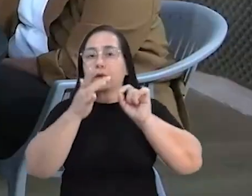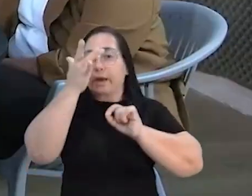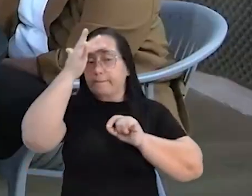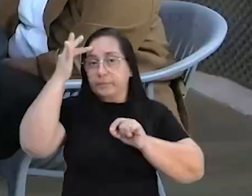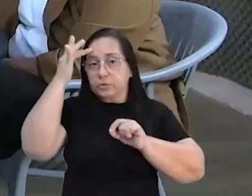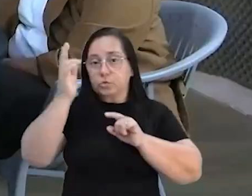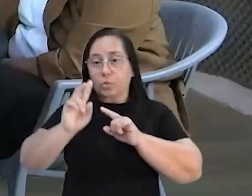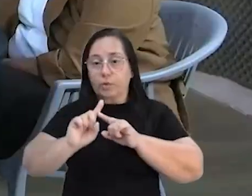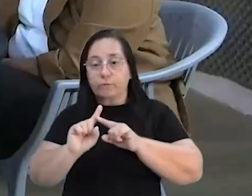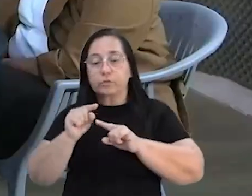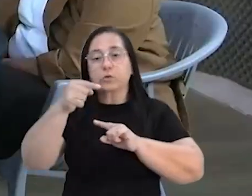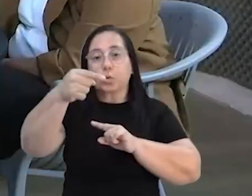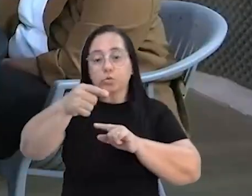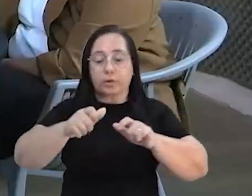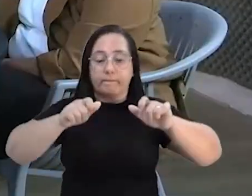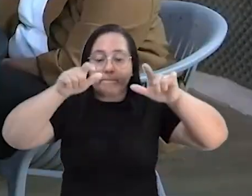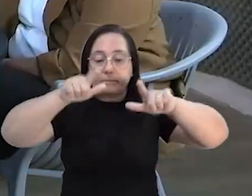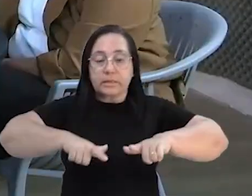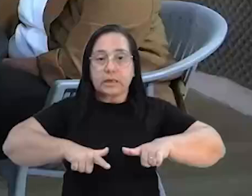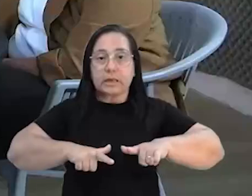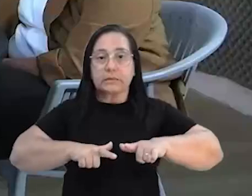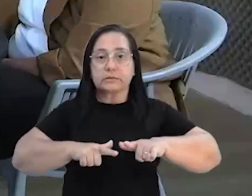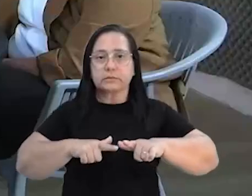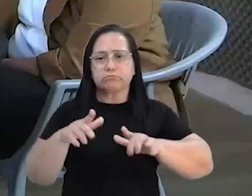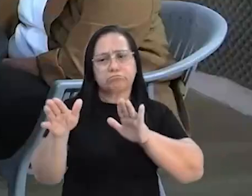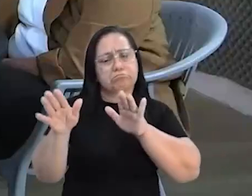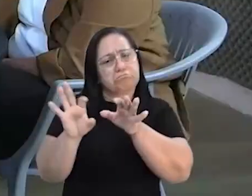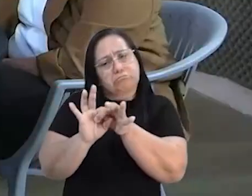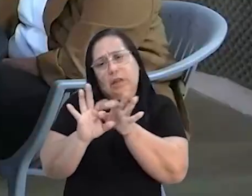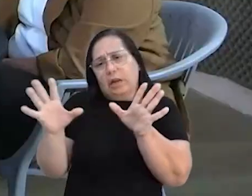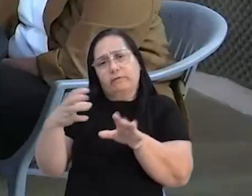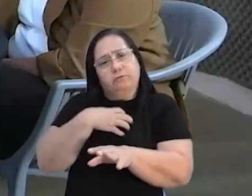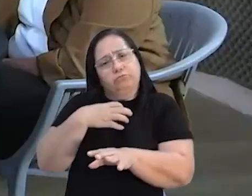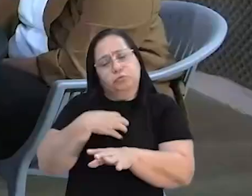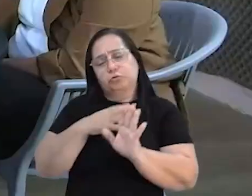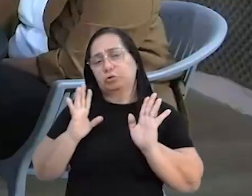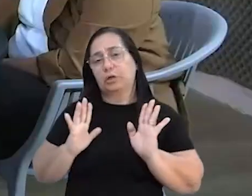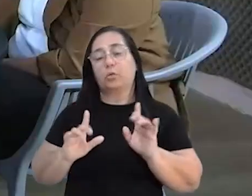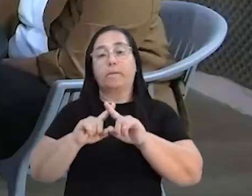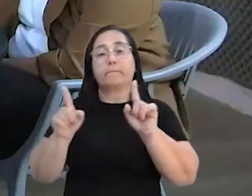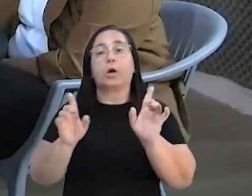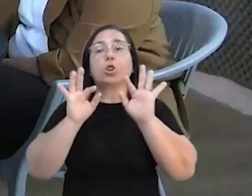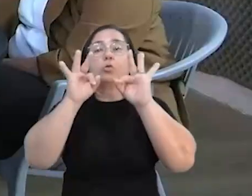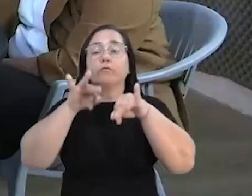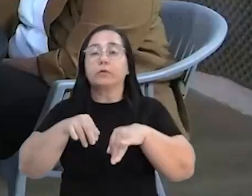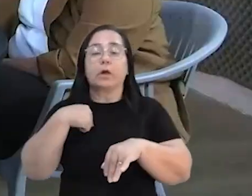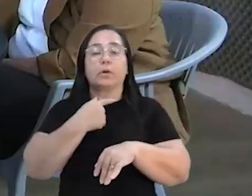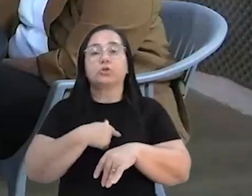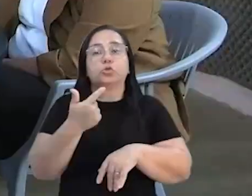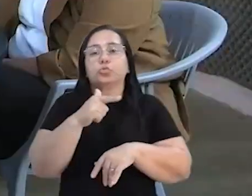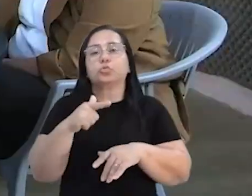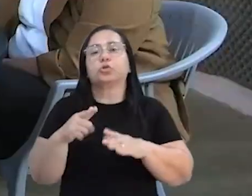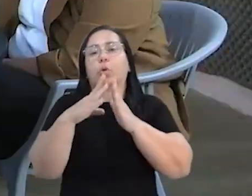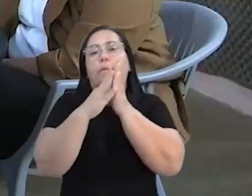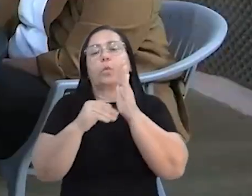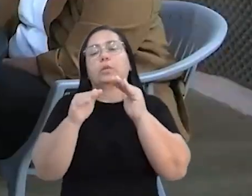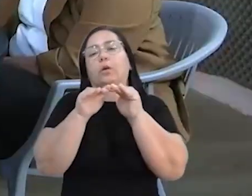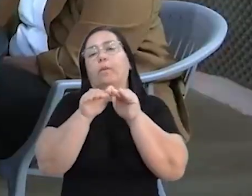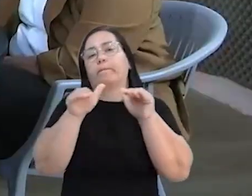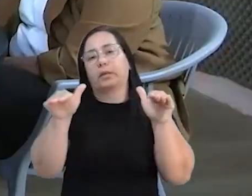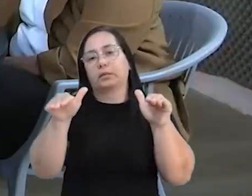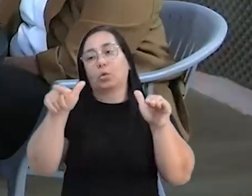fosse aplicasse da maneira que quisesse. Então, ou seja, no final, a gente não tinha o padrão